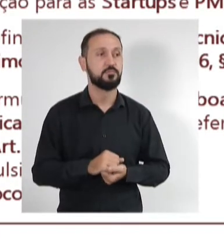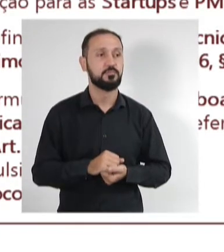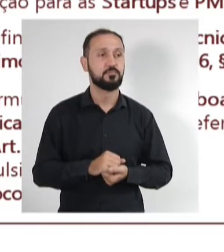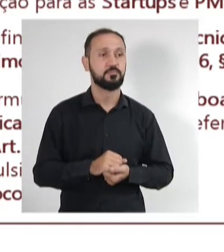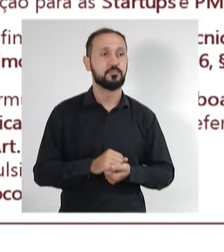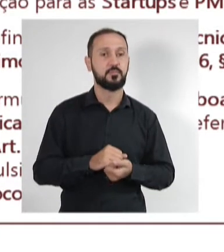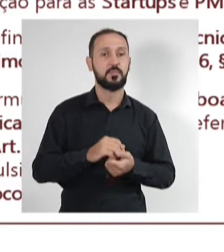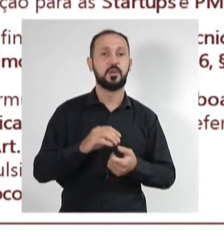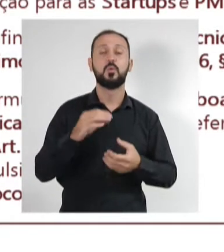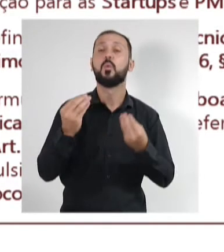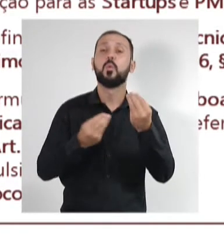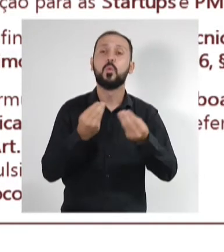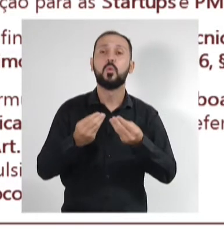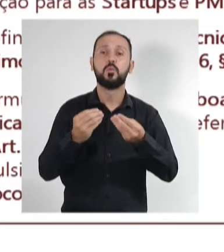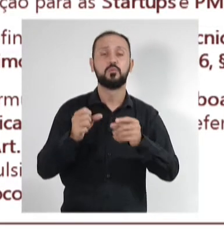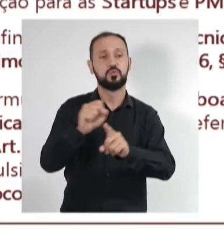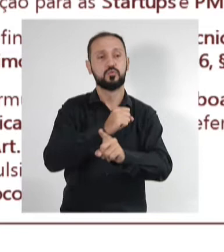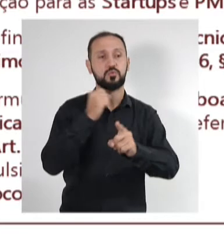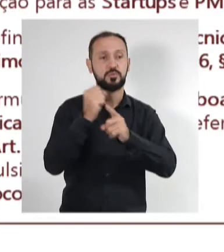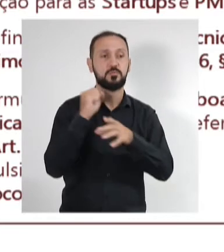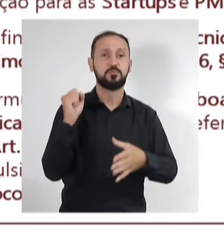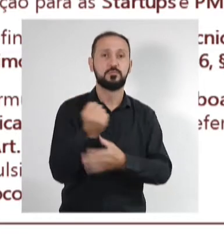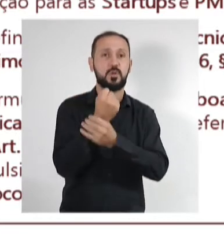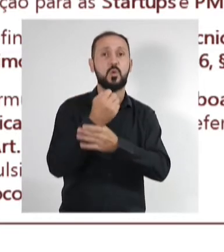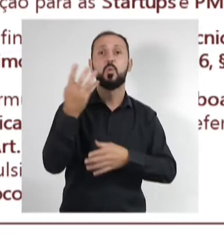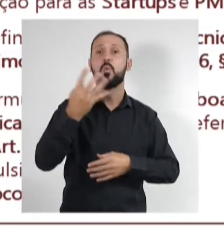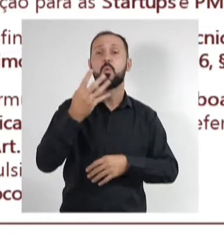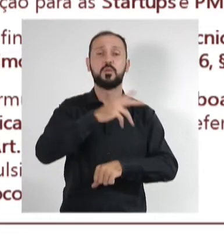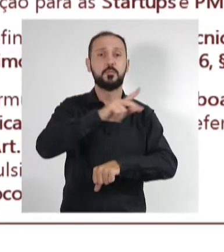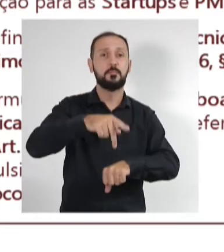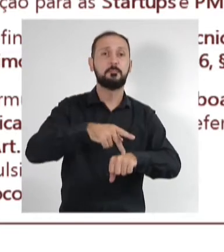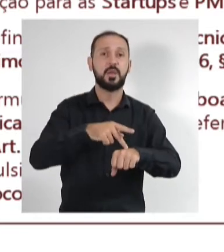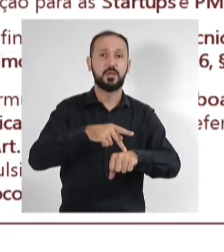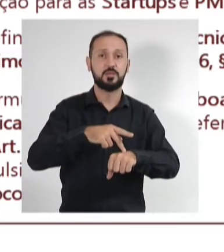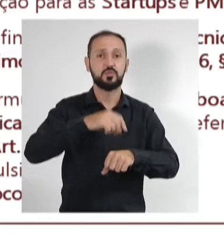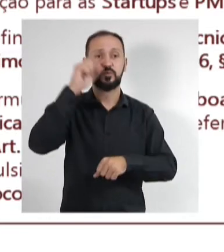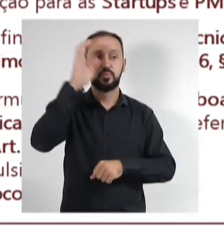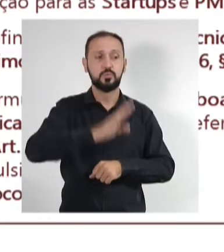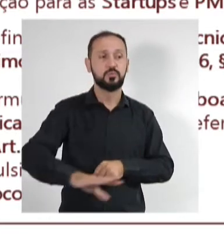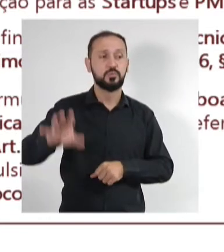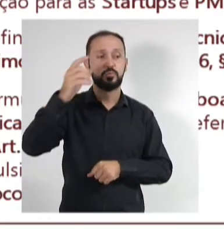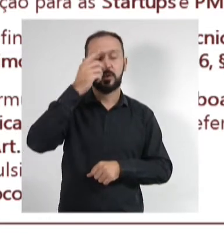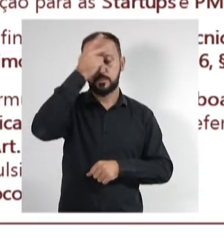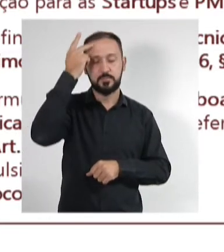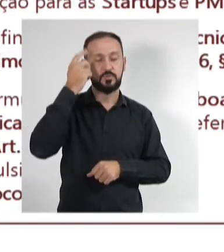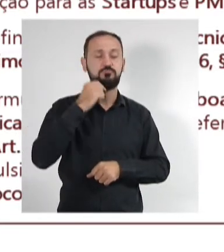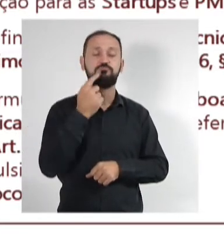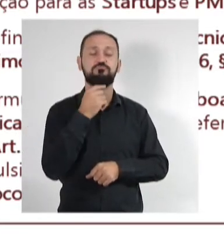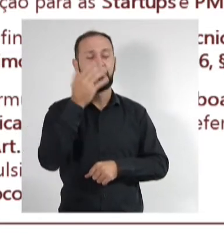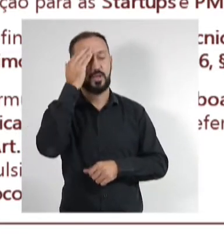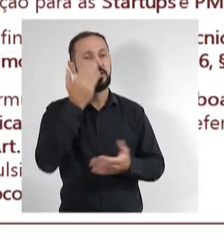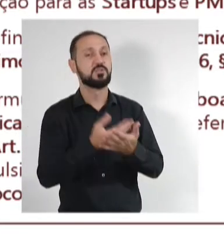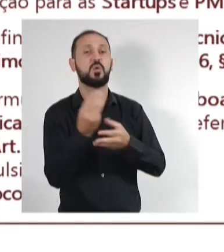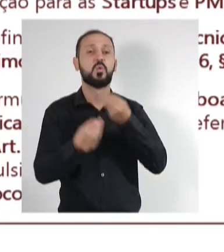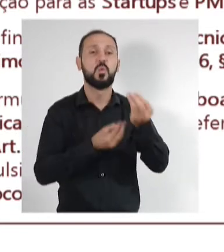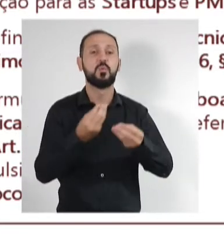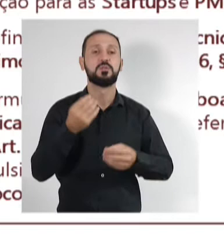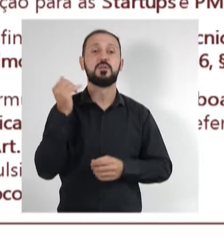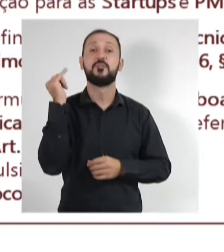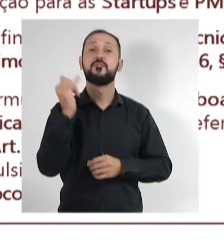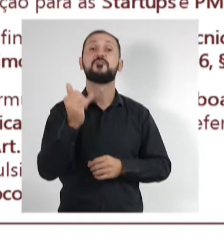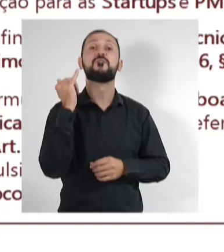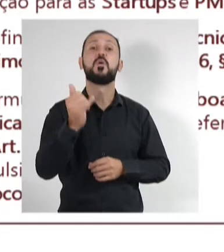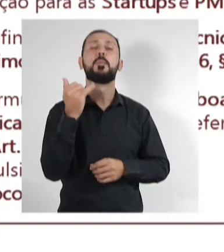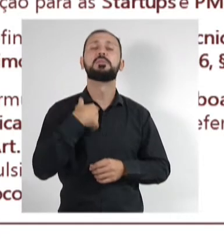Primeiro, confiança social. O Brasil é o quarto país do mundo onde as pessoas têm mais desconfiança de como de como